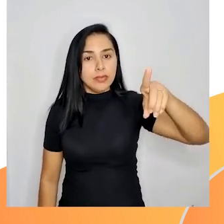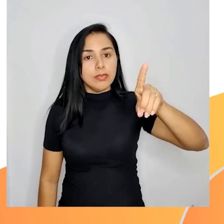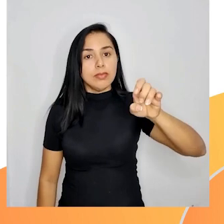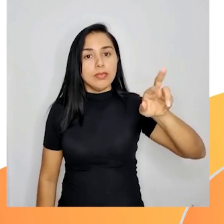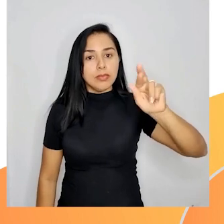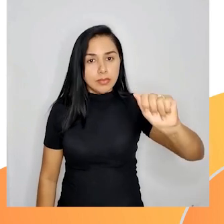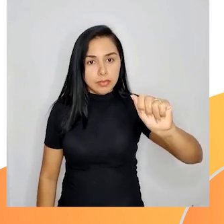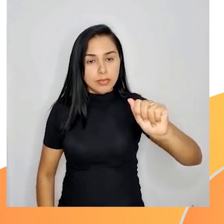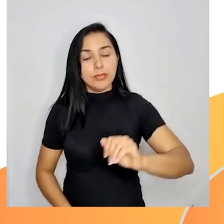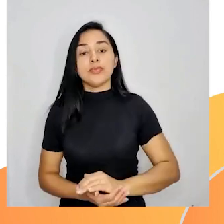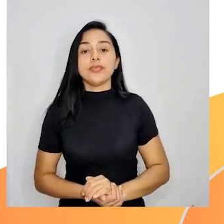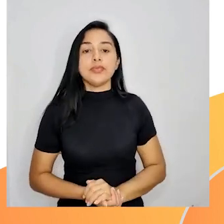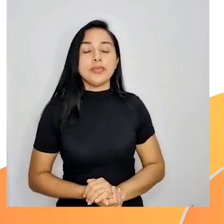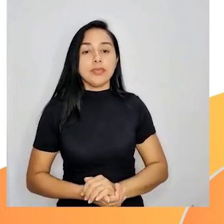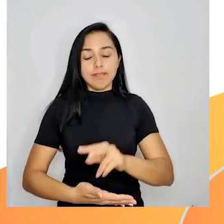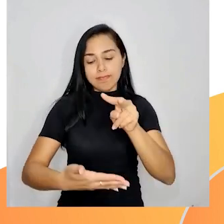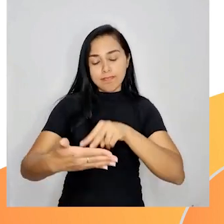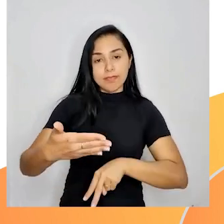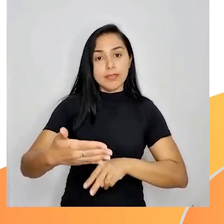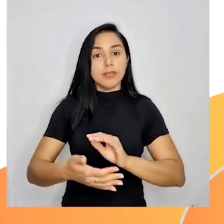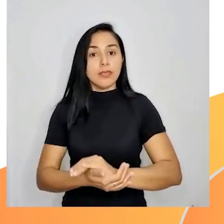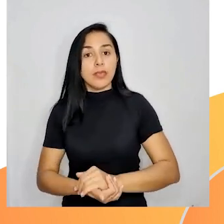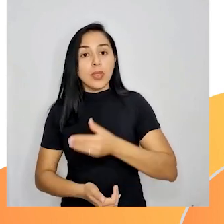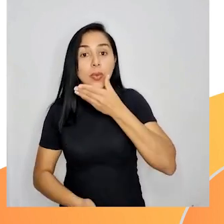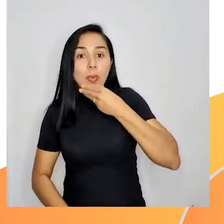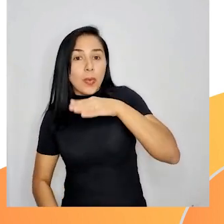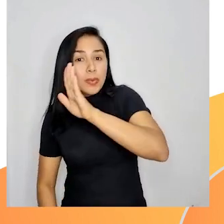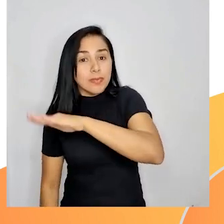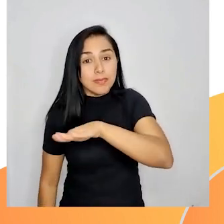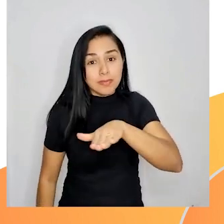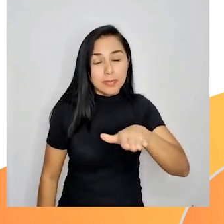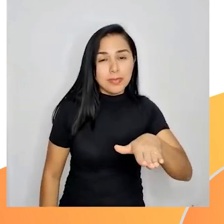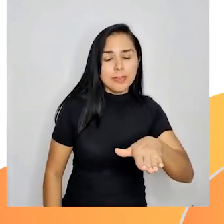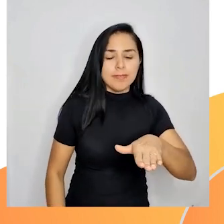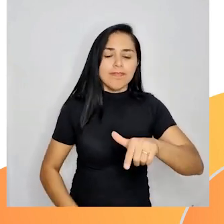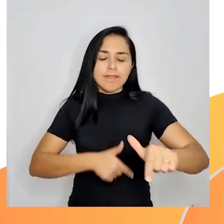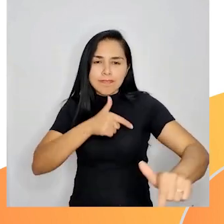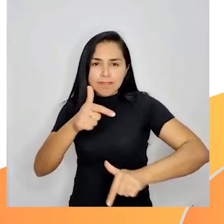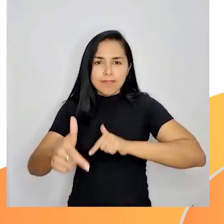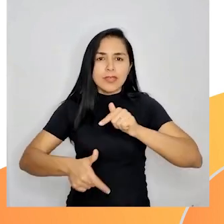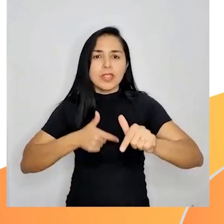Os meninos carvoeiros passam a caminho da cidade.